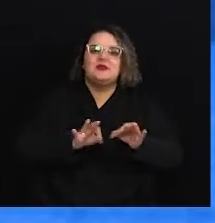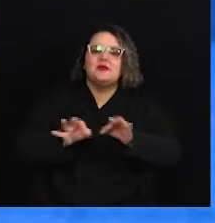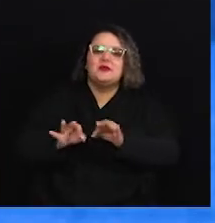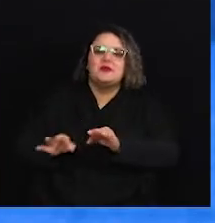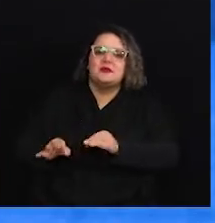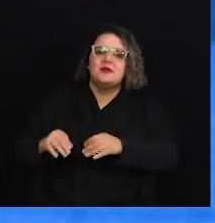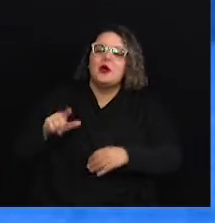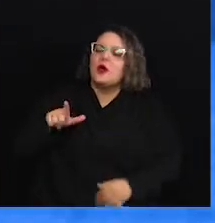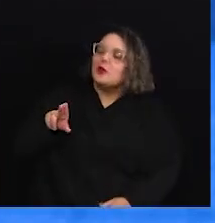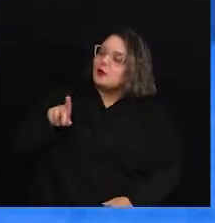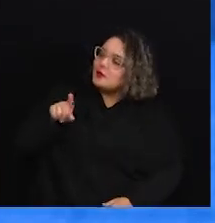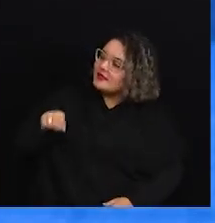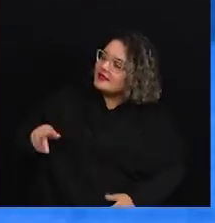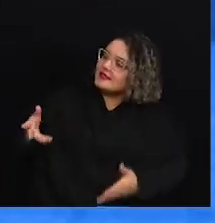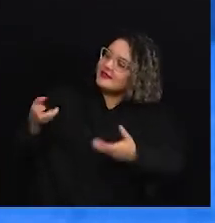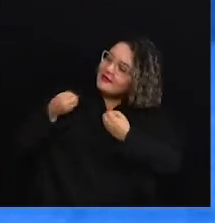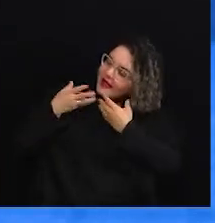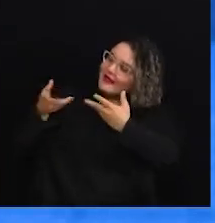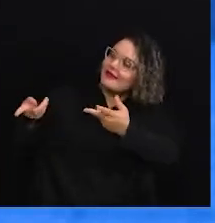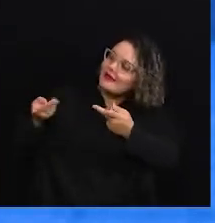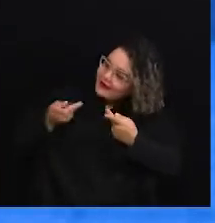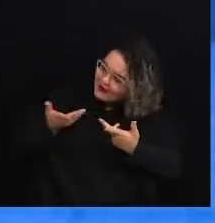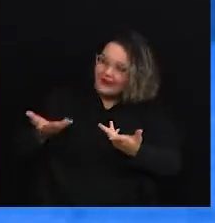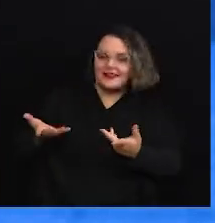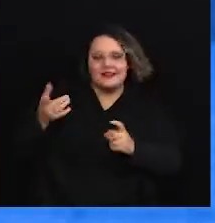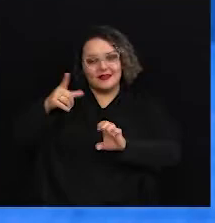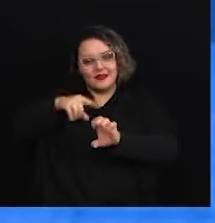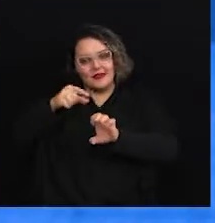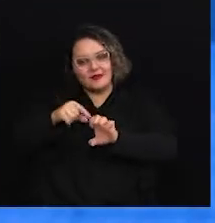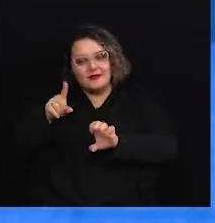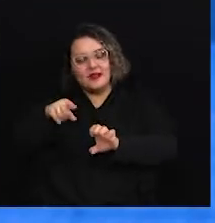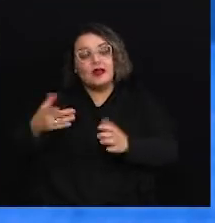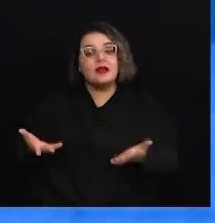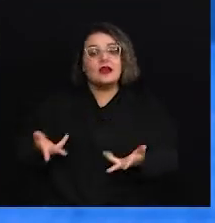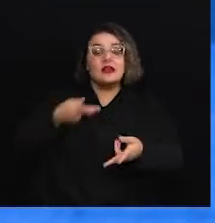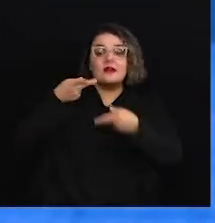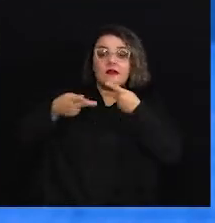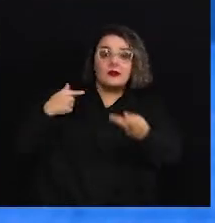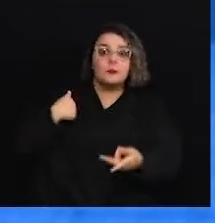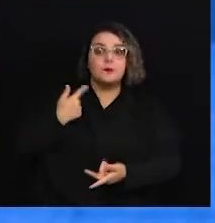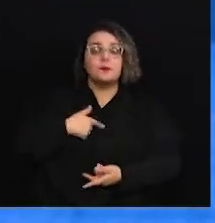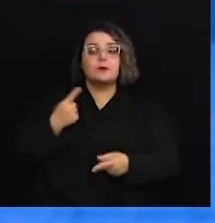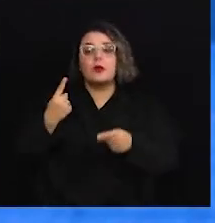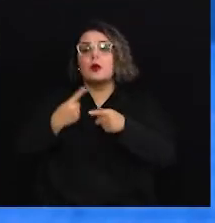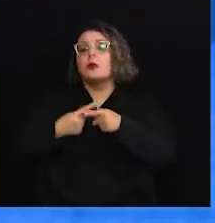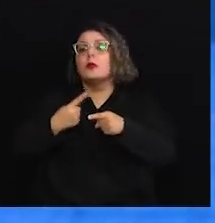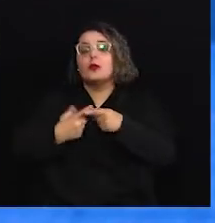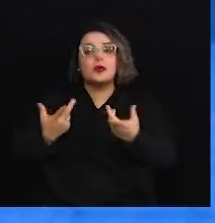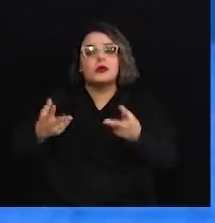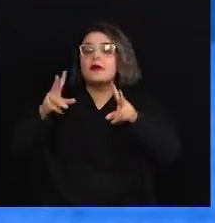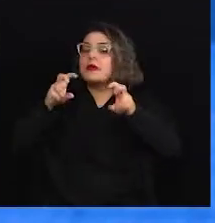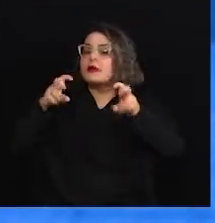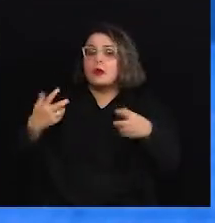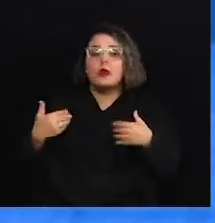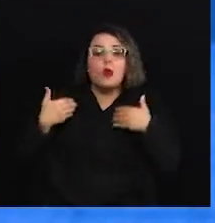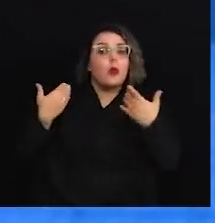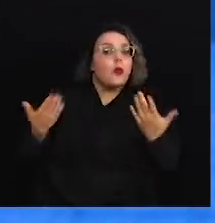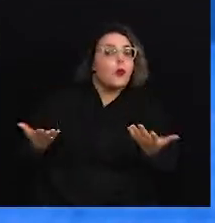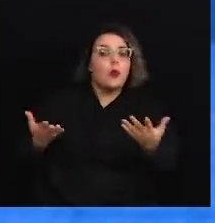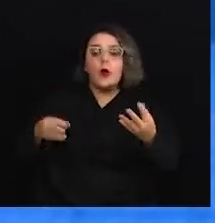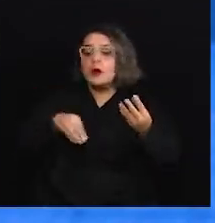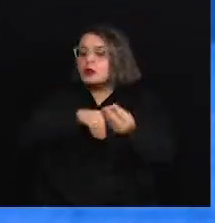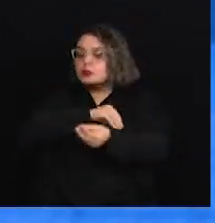programa. Luiz, seja bem-vindo ao Ser Empreendedor e já fala um pouquinho para a gente por que esse tema, qual é o